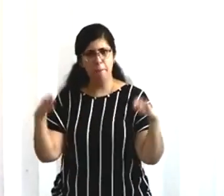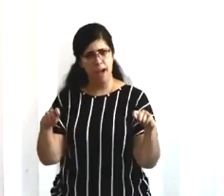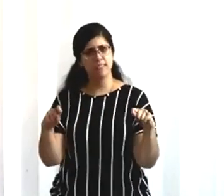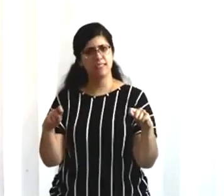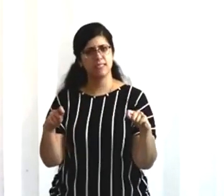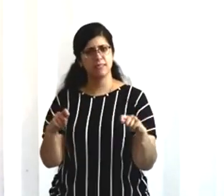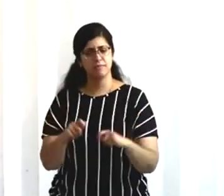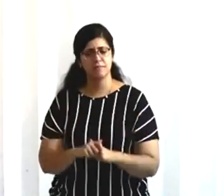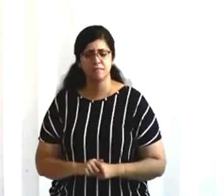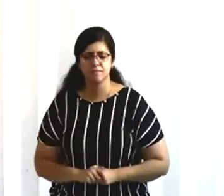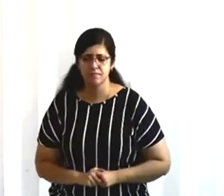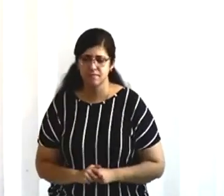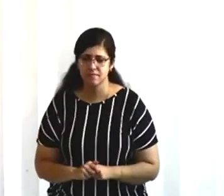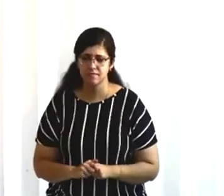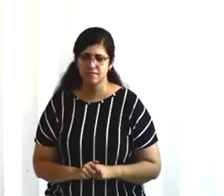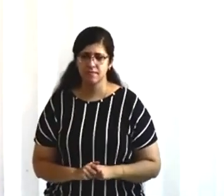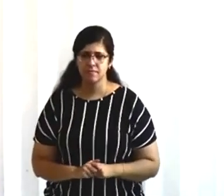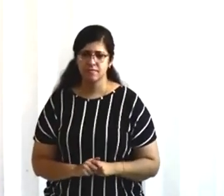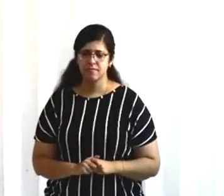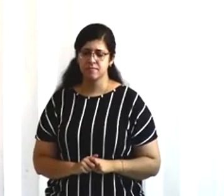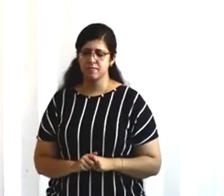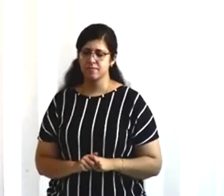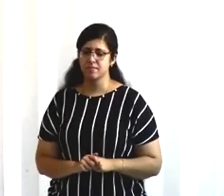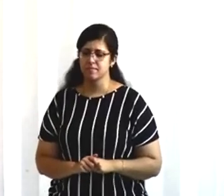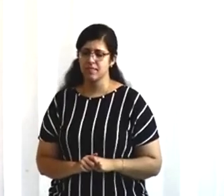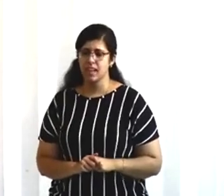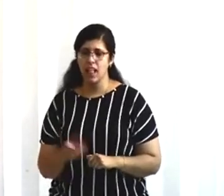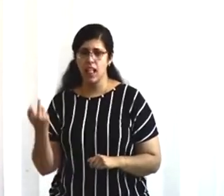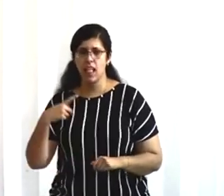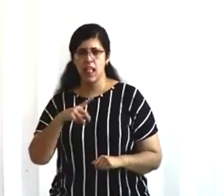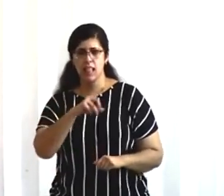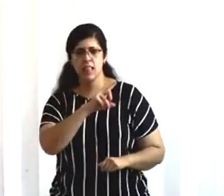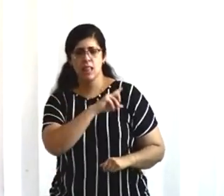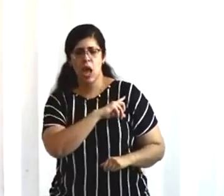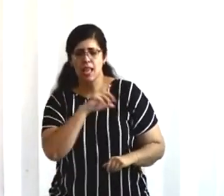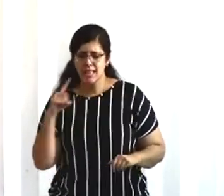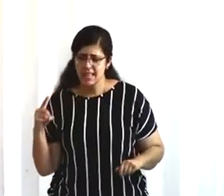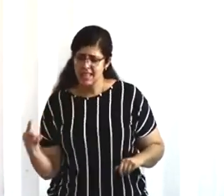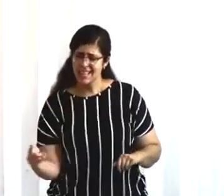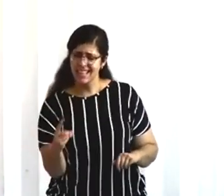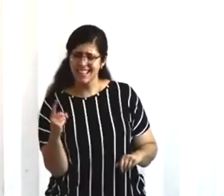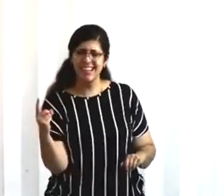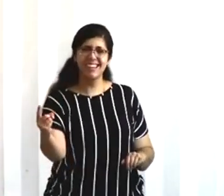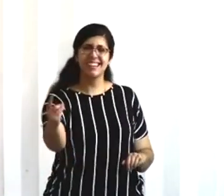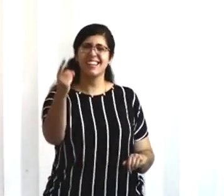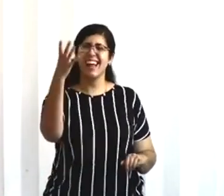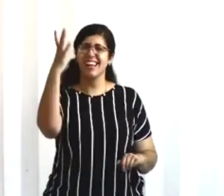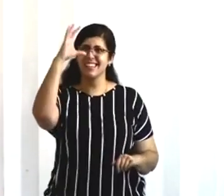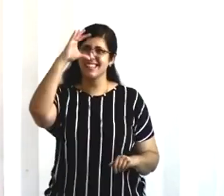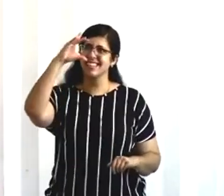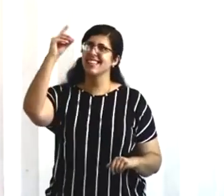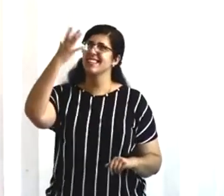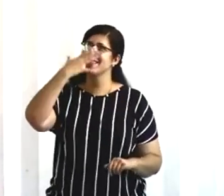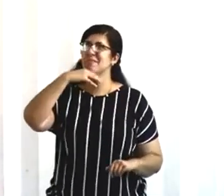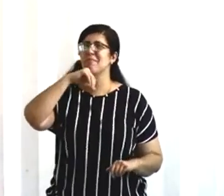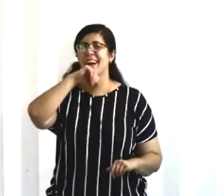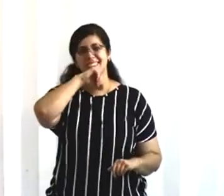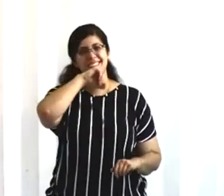só isso, Ele também é o Pai da eternidade. A eternidade está sob o controle de